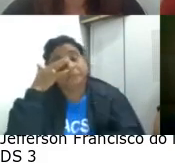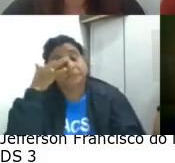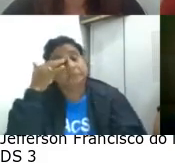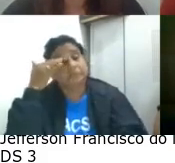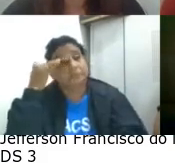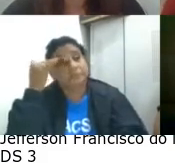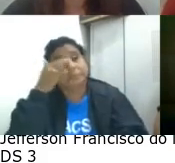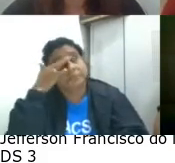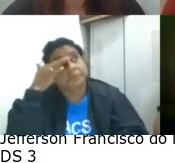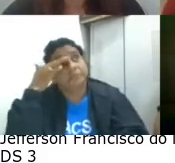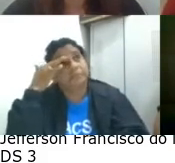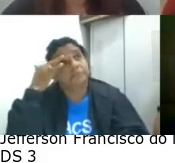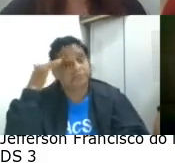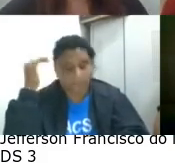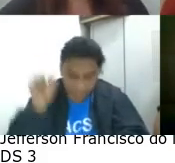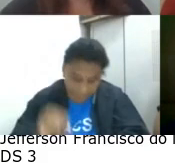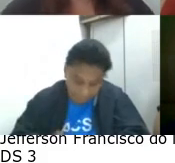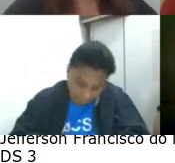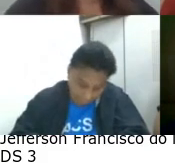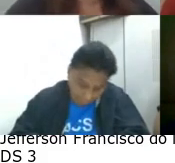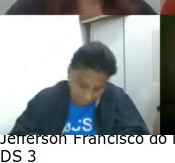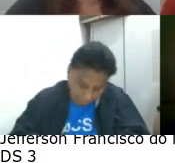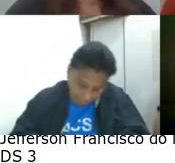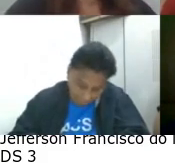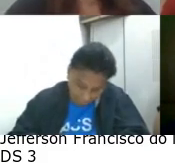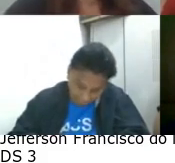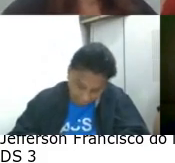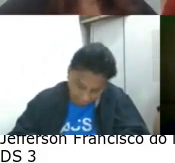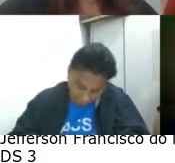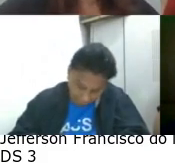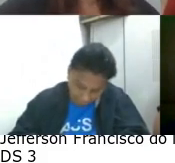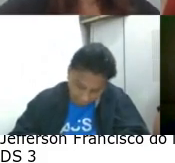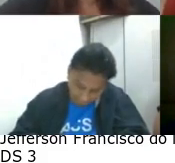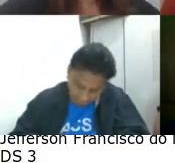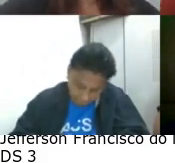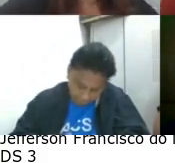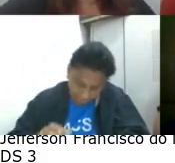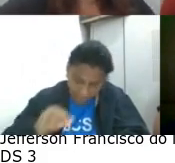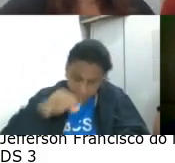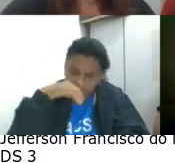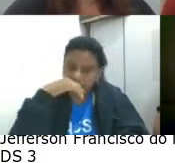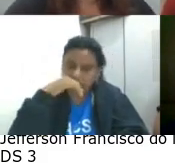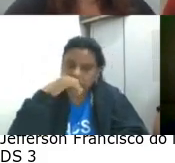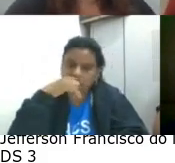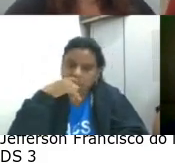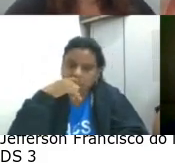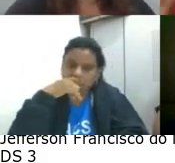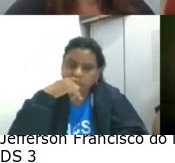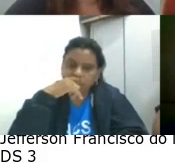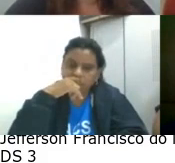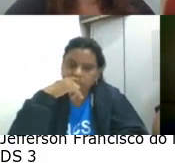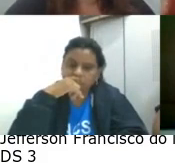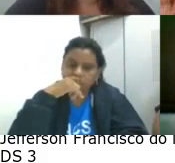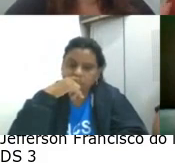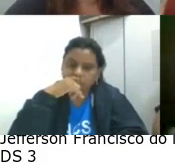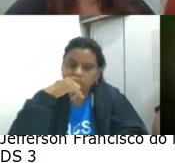identifica como sendo o tempo do TDO porque quando a gente cumpre o protocolo de 30 dias a gente deixa